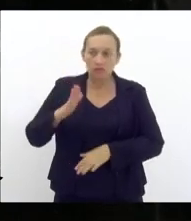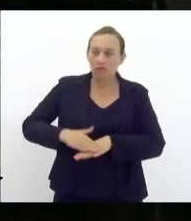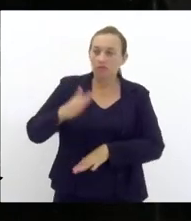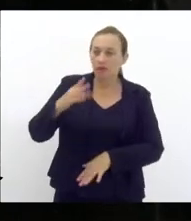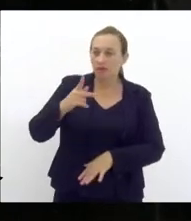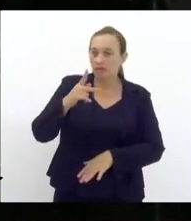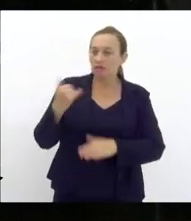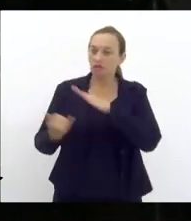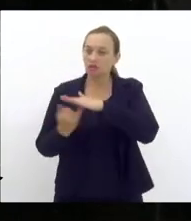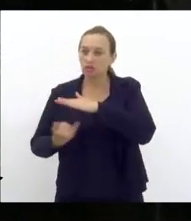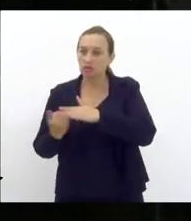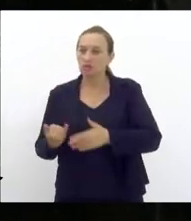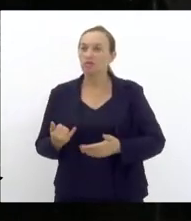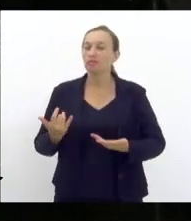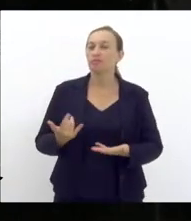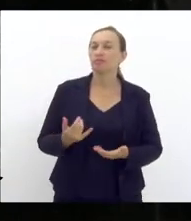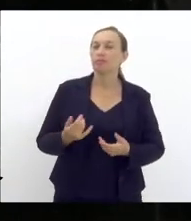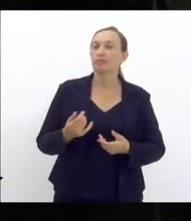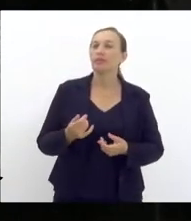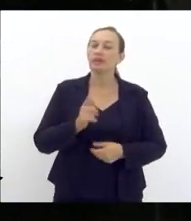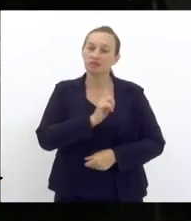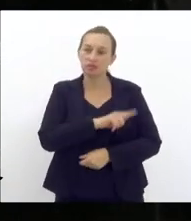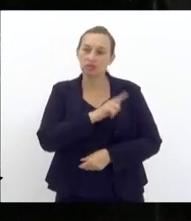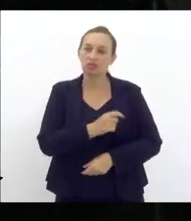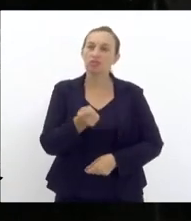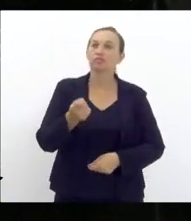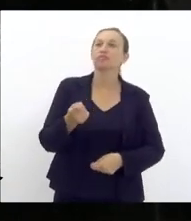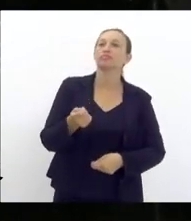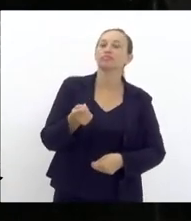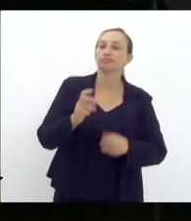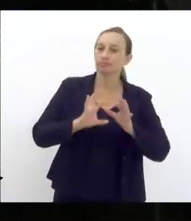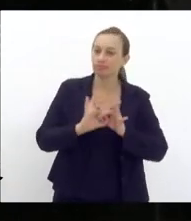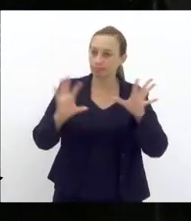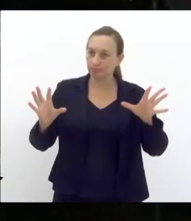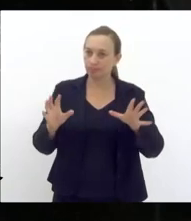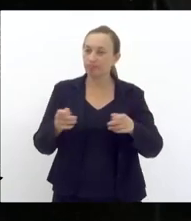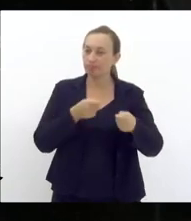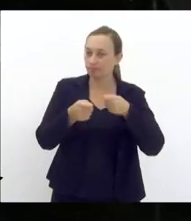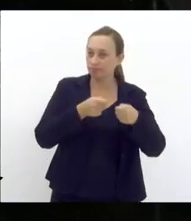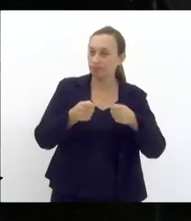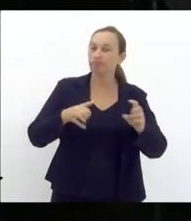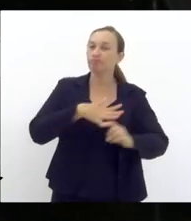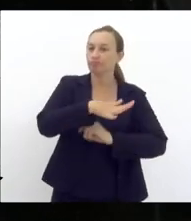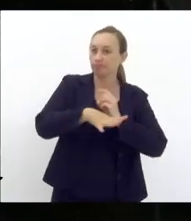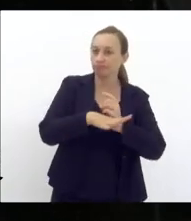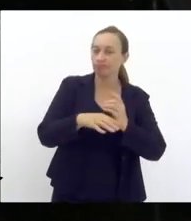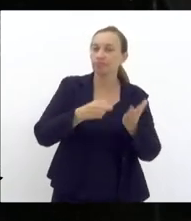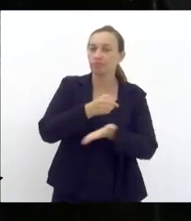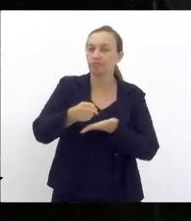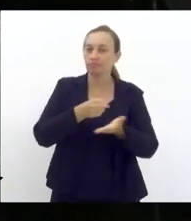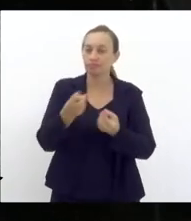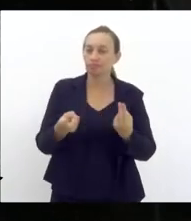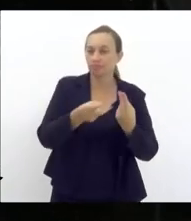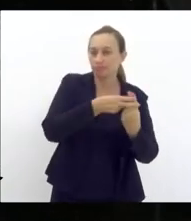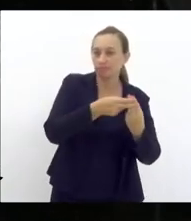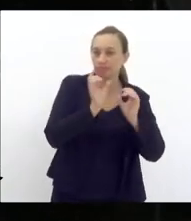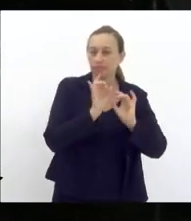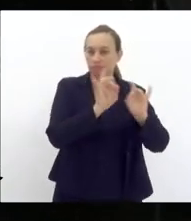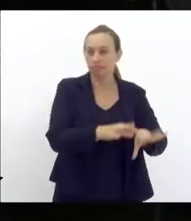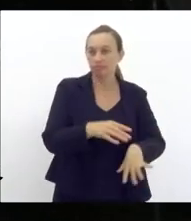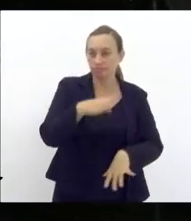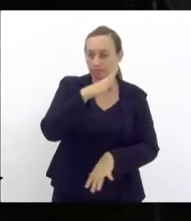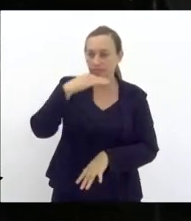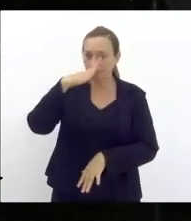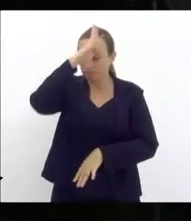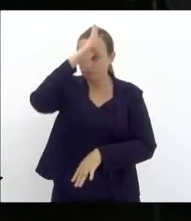entidades Afinal gestão democrática pressupõe controle social Pilar do SUS abandonado pelo governo bolsonaro